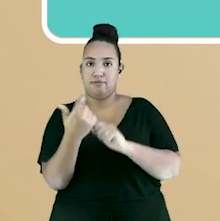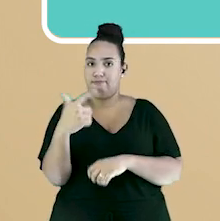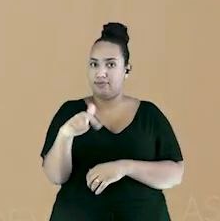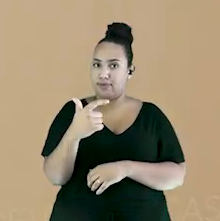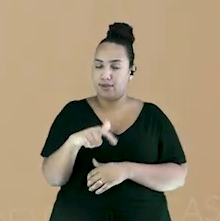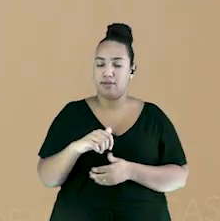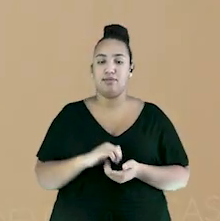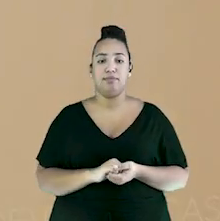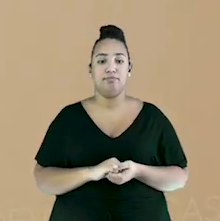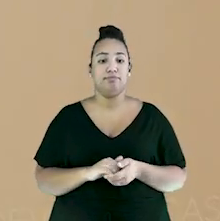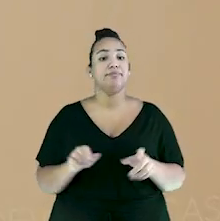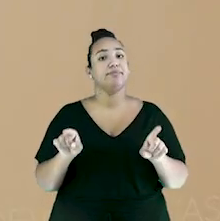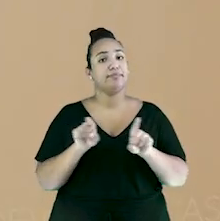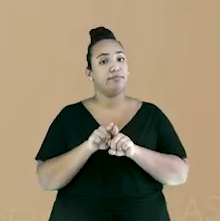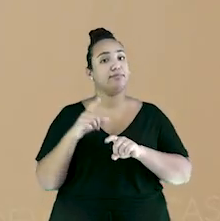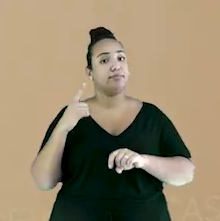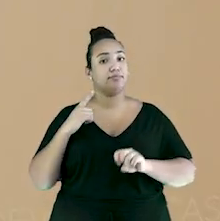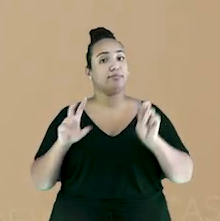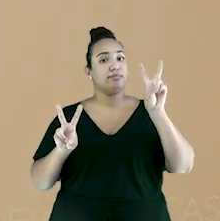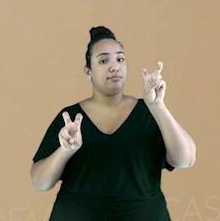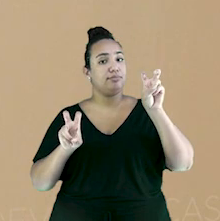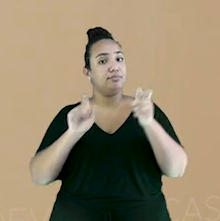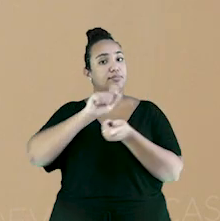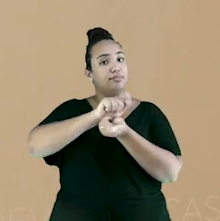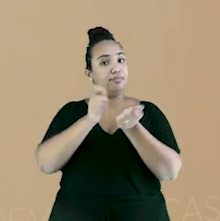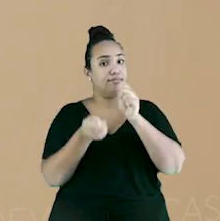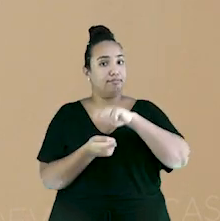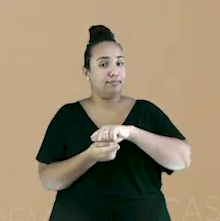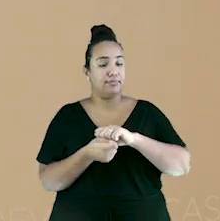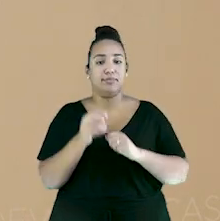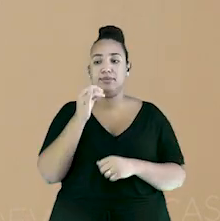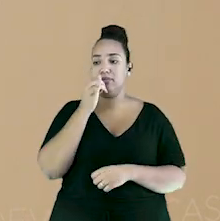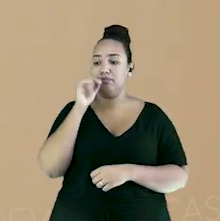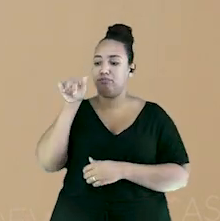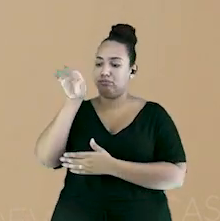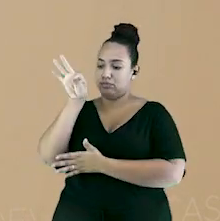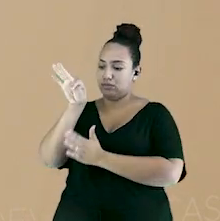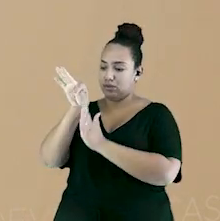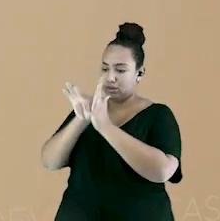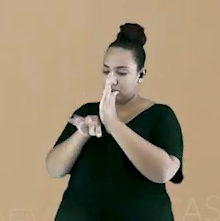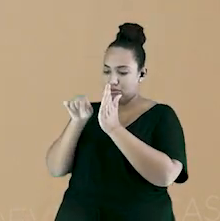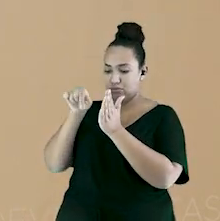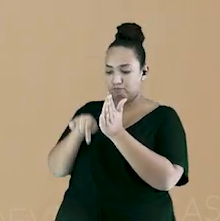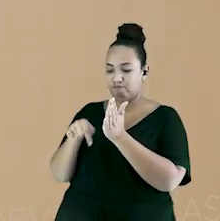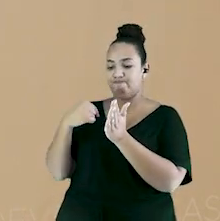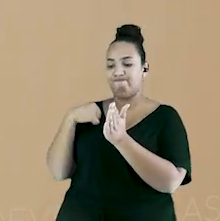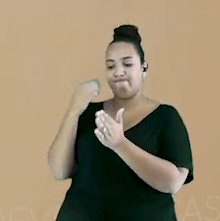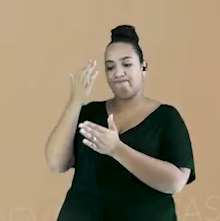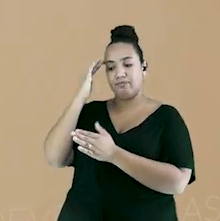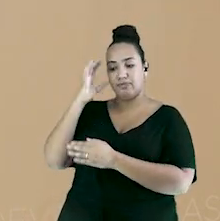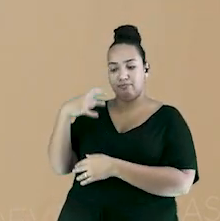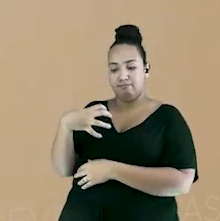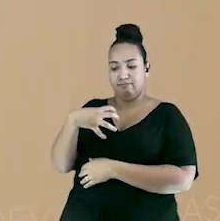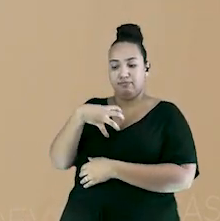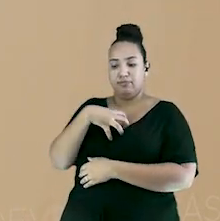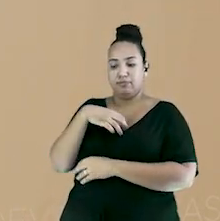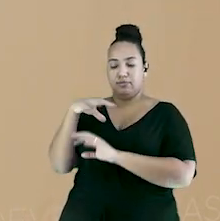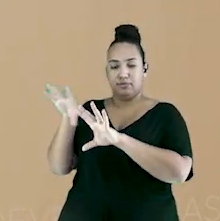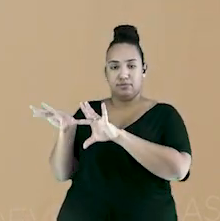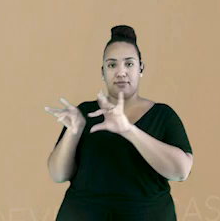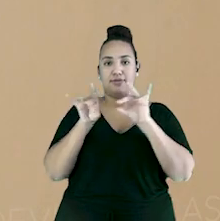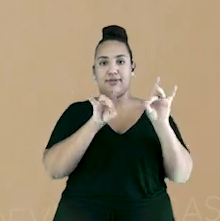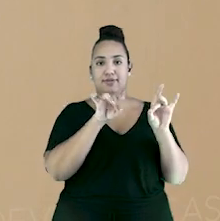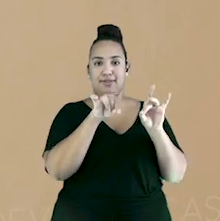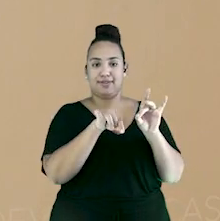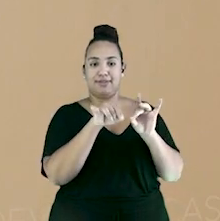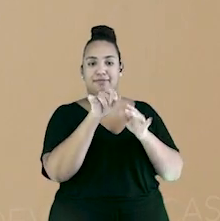integridade. Também temos a citação indireta, quando interpretamos o texto original e escrevemos aquilo que entendemos, relacionando a fala